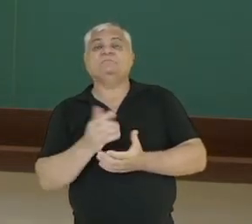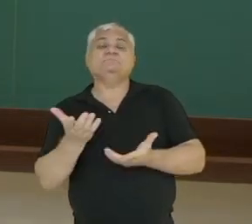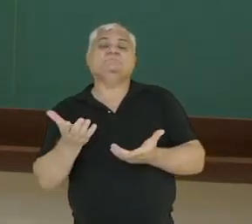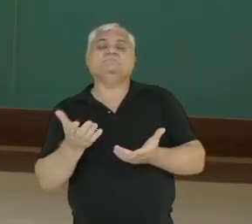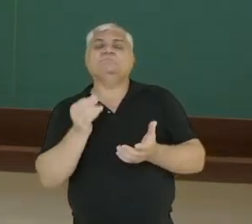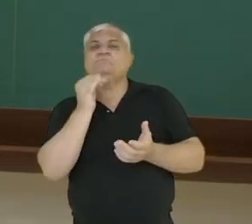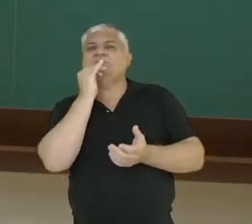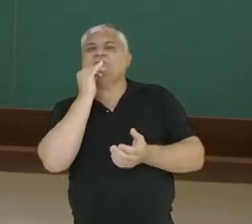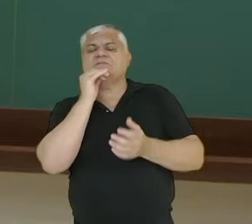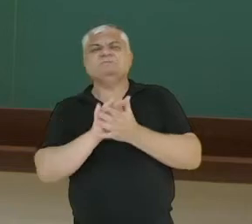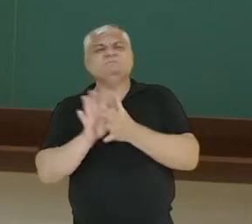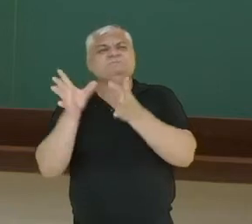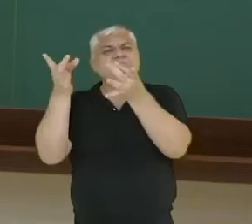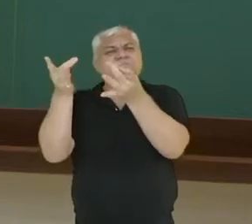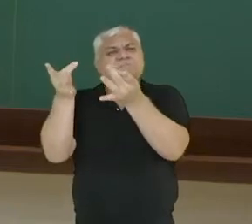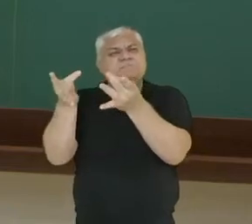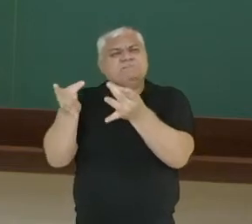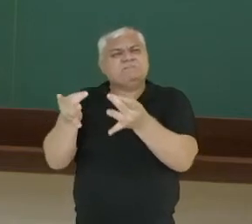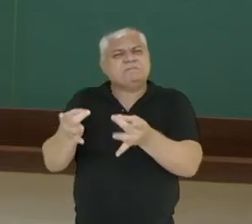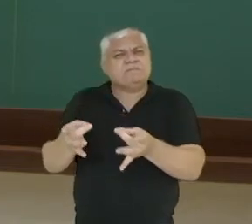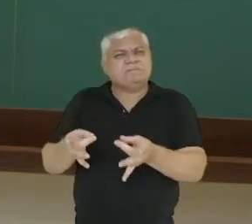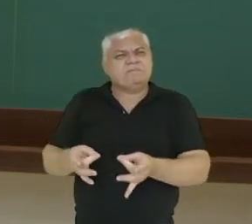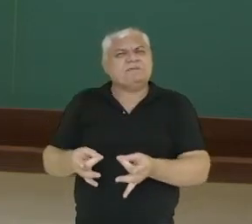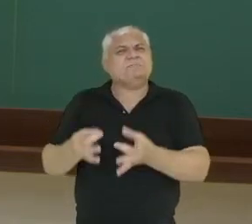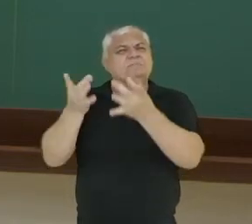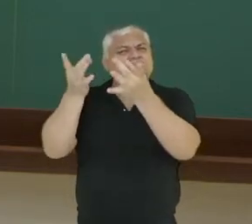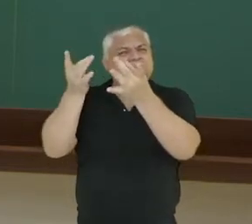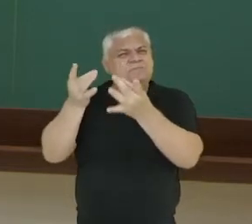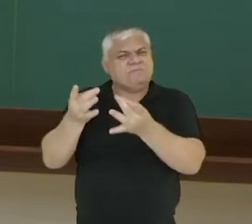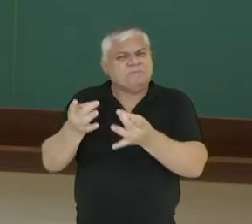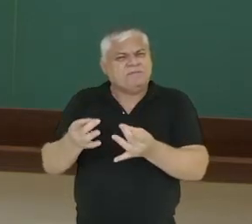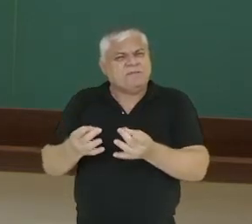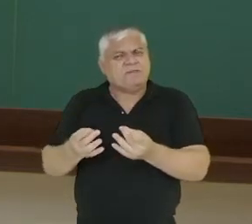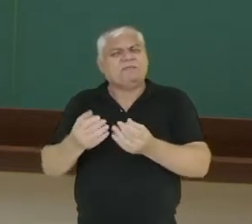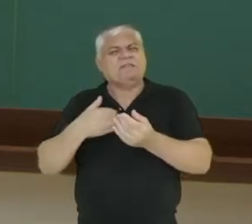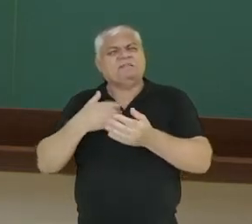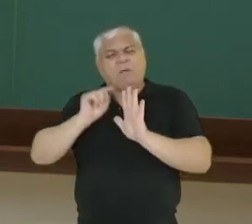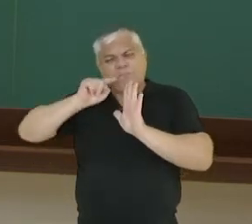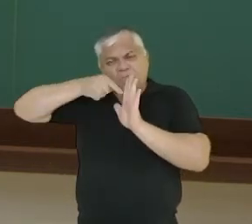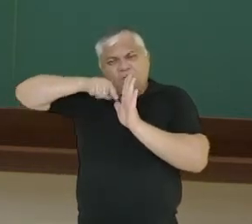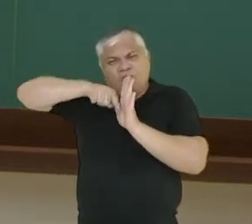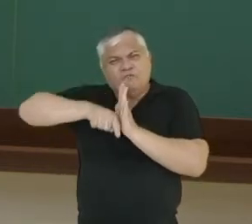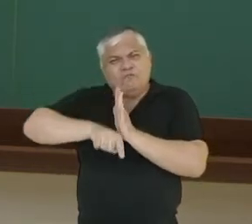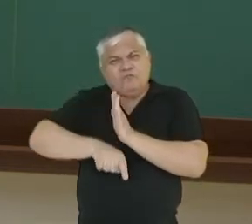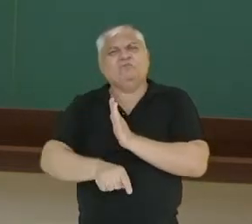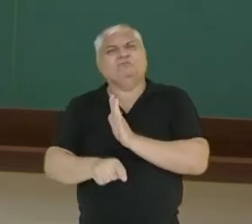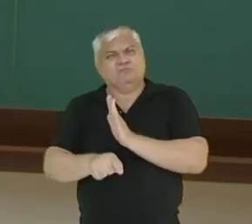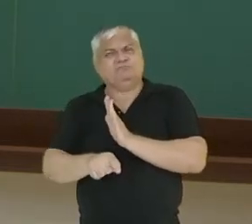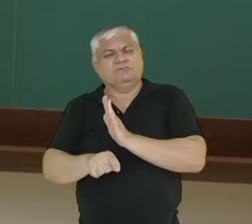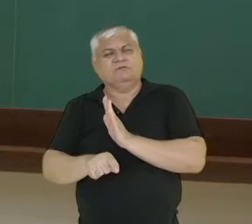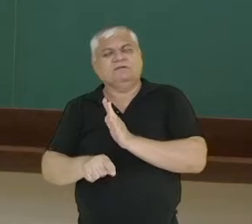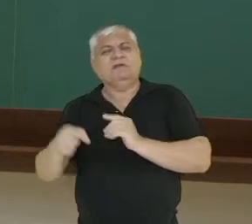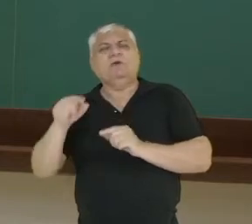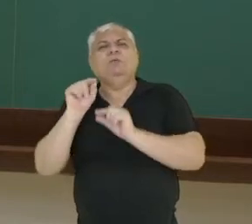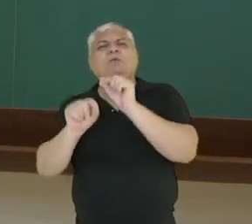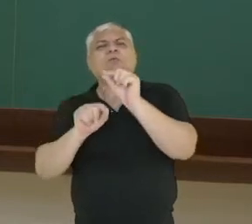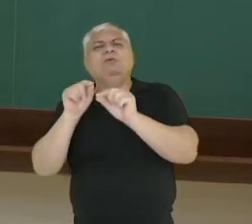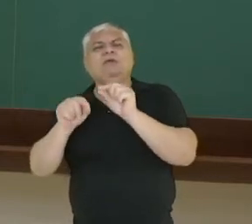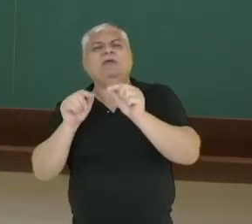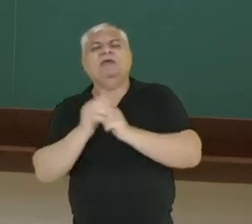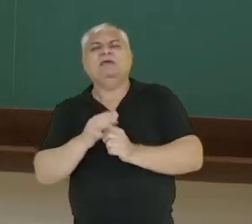Vamos esmiuçar, vamos assim, mergulhar um pouco mais a fundo no que vem a